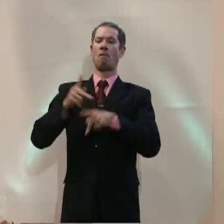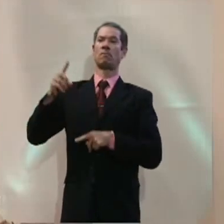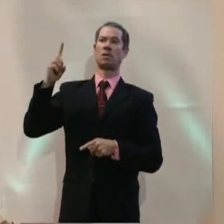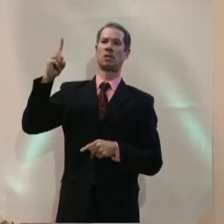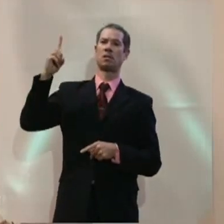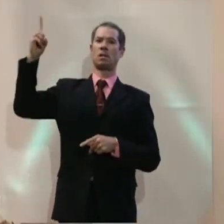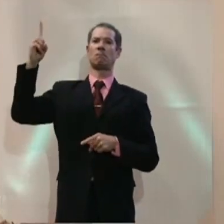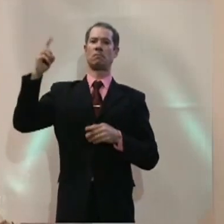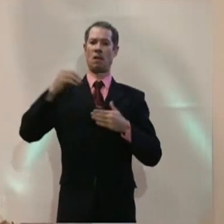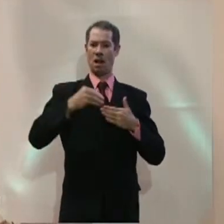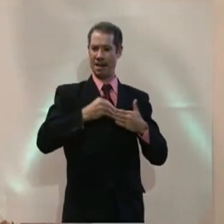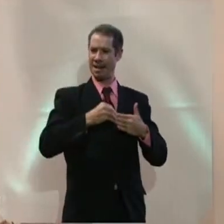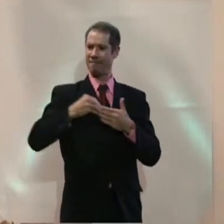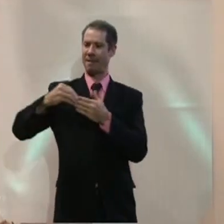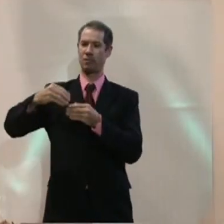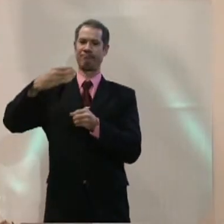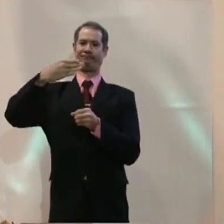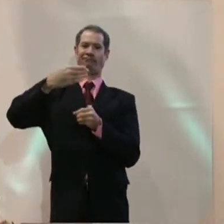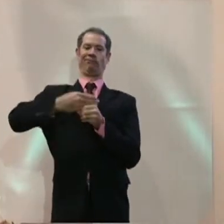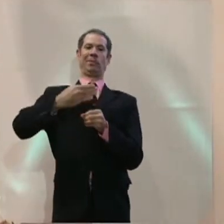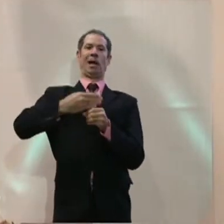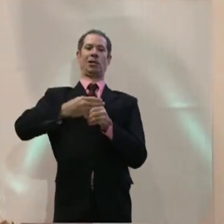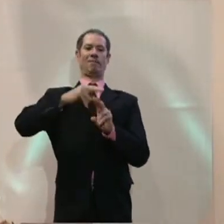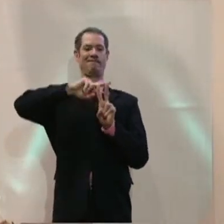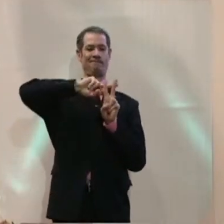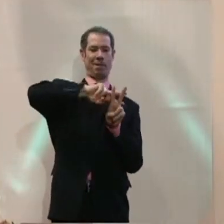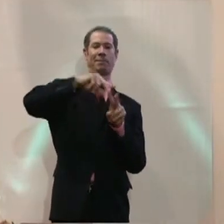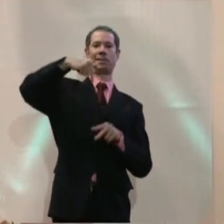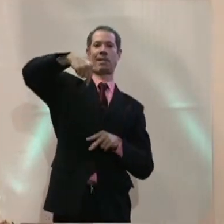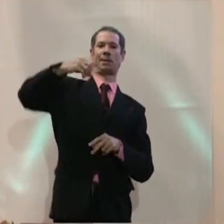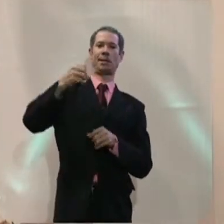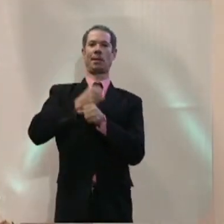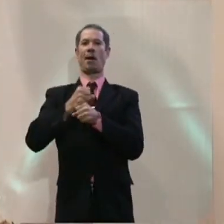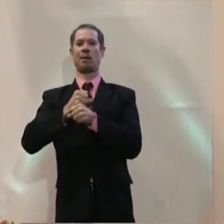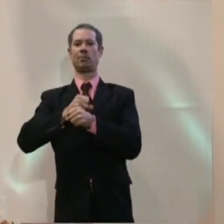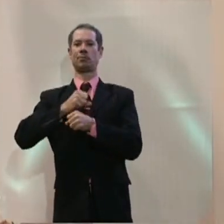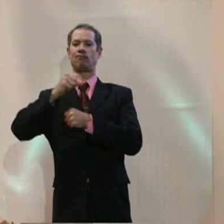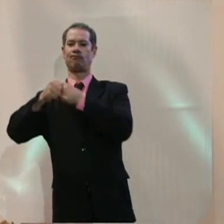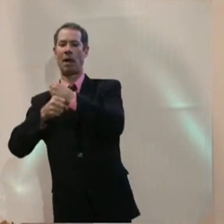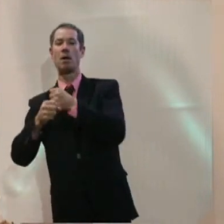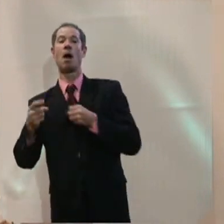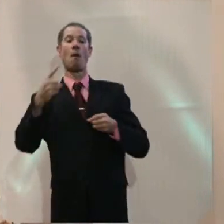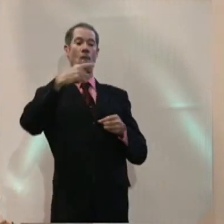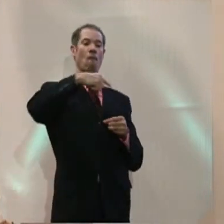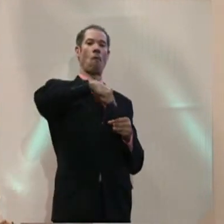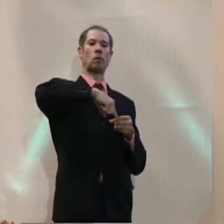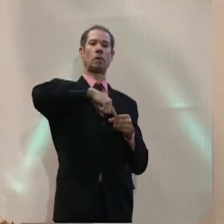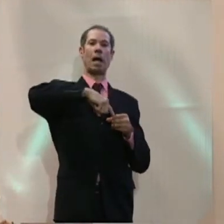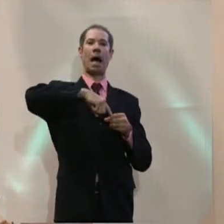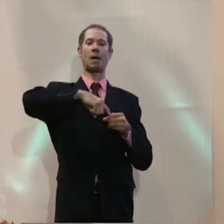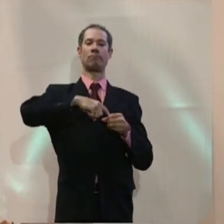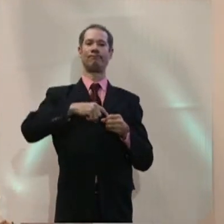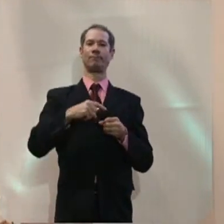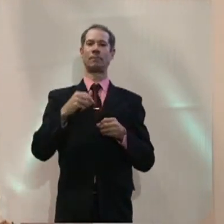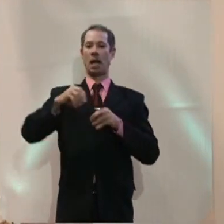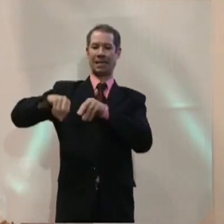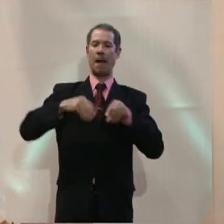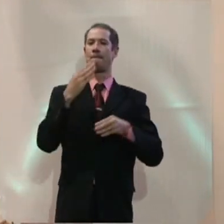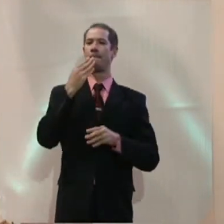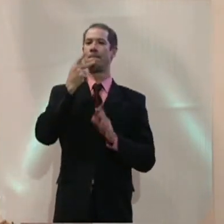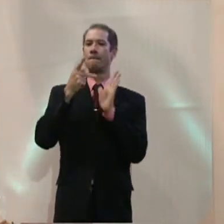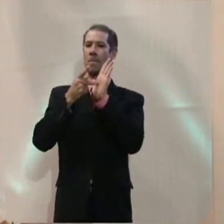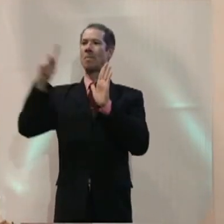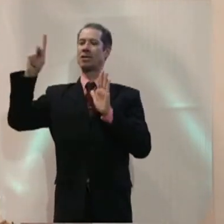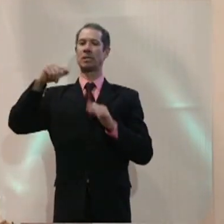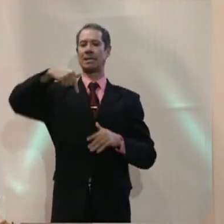tinha sido levado para o cativeiro, 70 anos tinham se passado, e eles voltaram agora para a terra prometida depois de